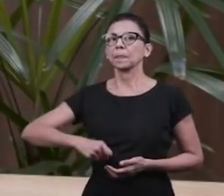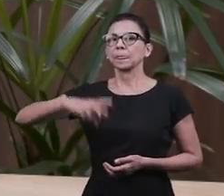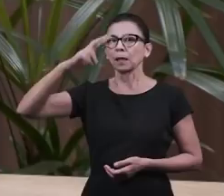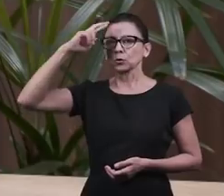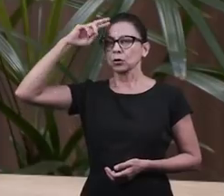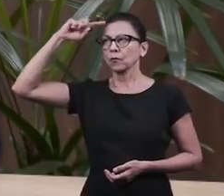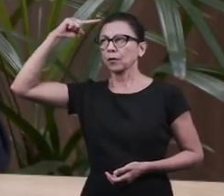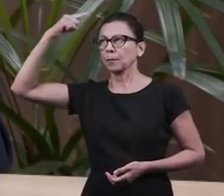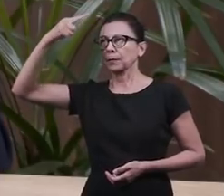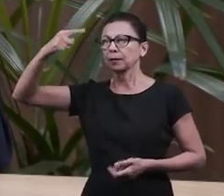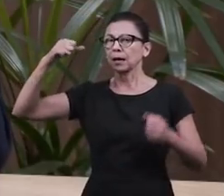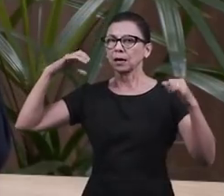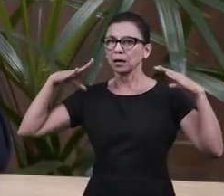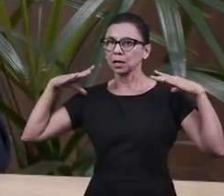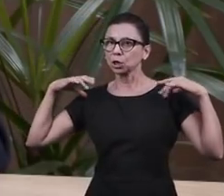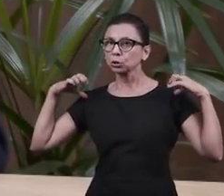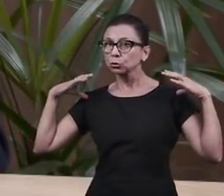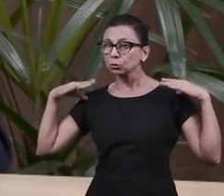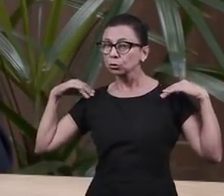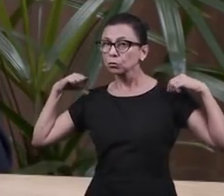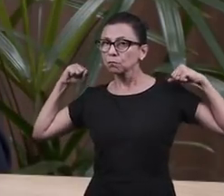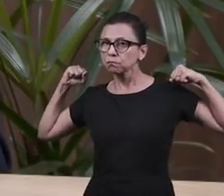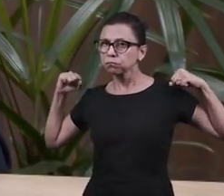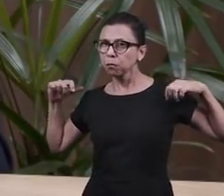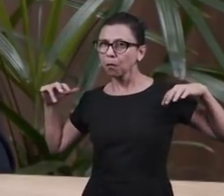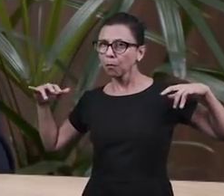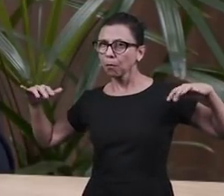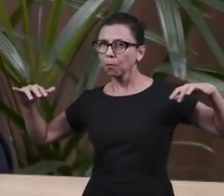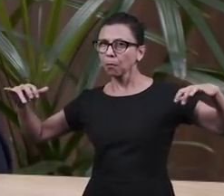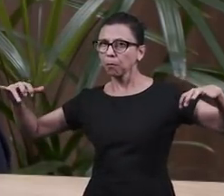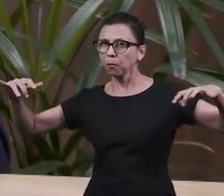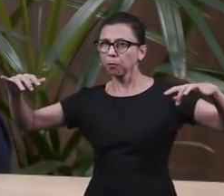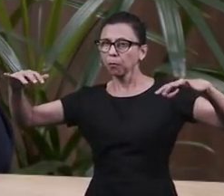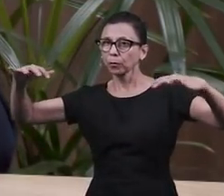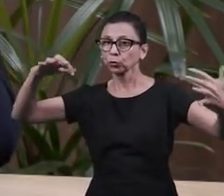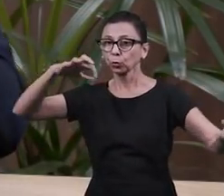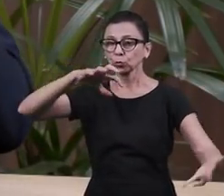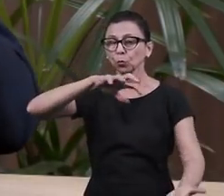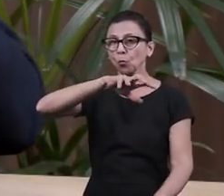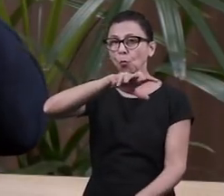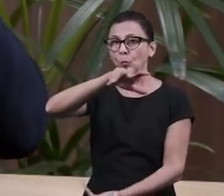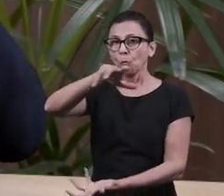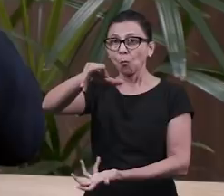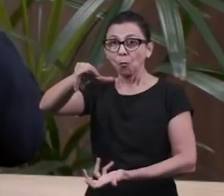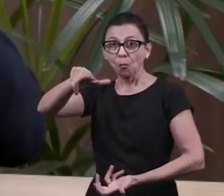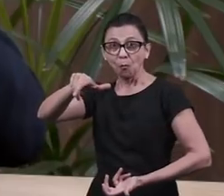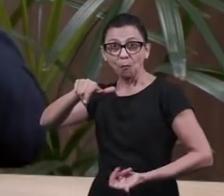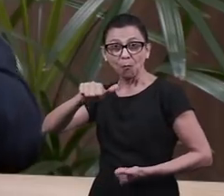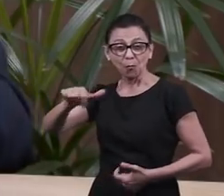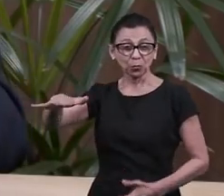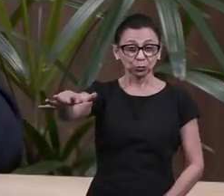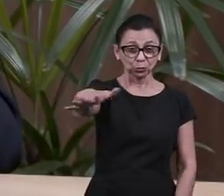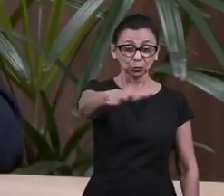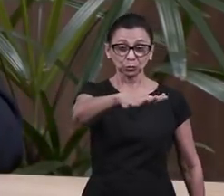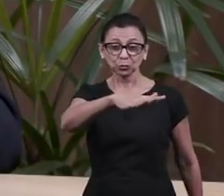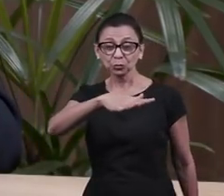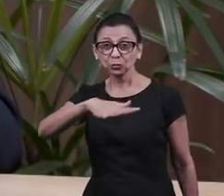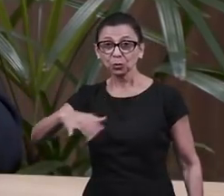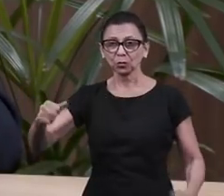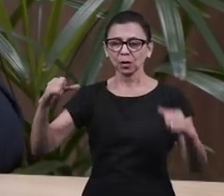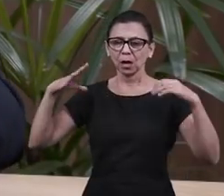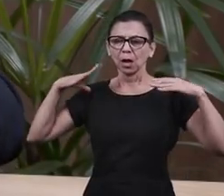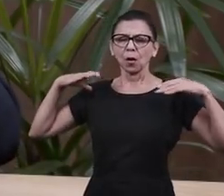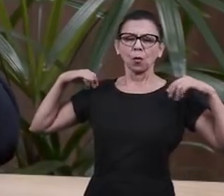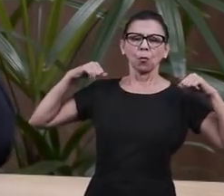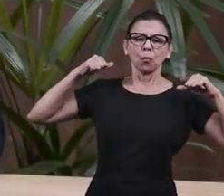seus escolhidos. Então, onde houver um salvo, vai ter um anjo ali. Os anjos são enviados nos 4 cantos da terra, onde tiver o servo para ser